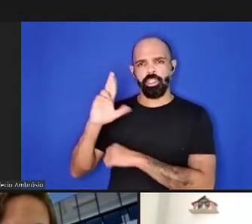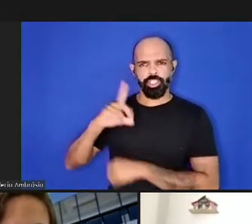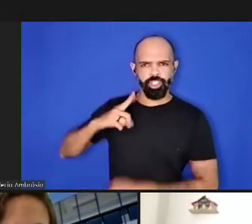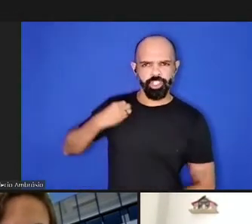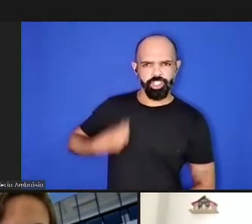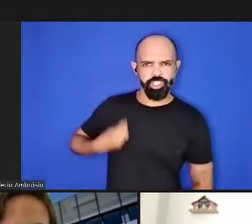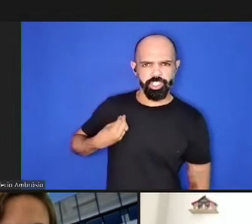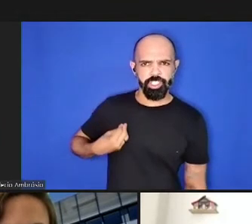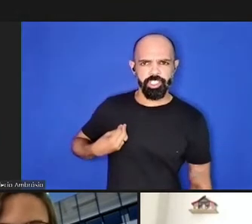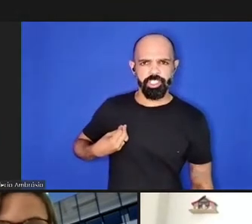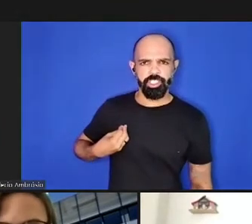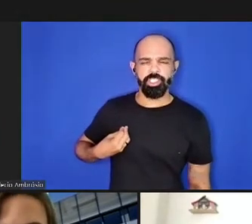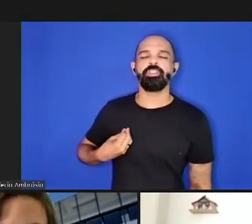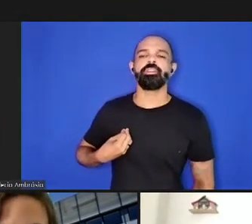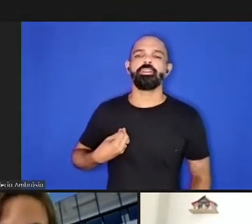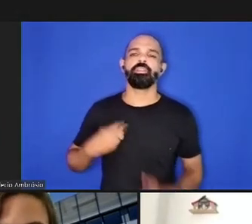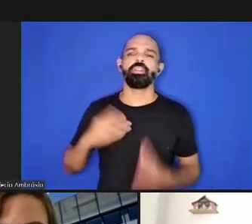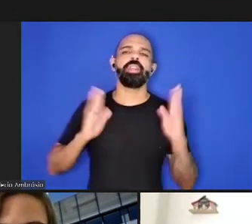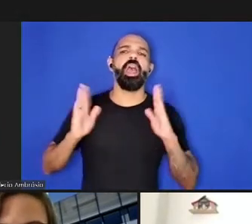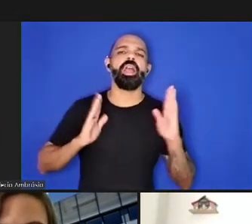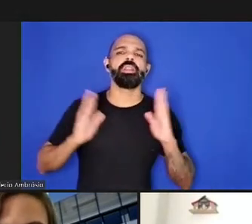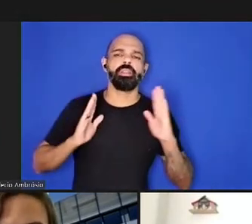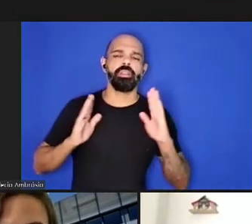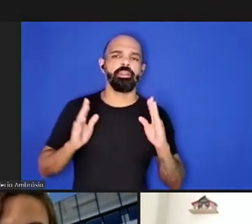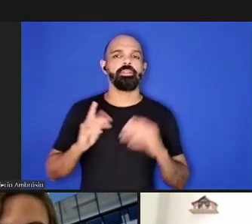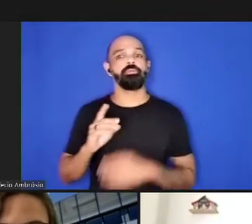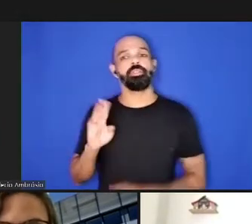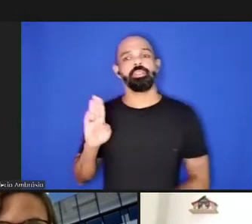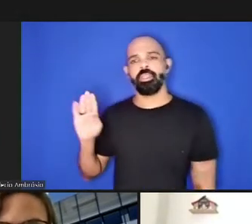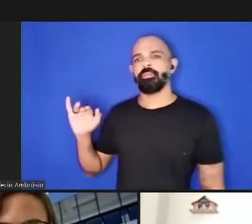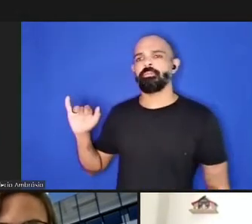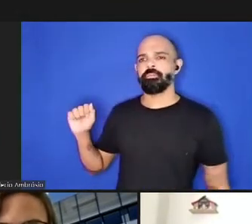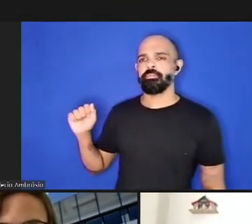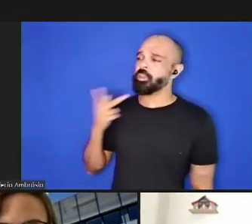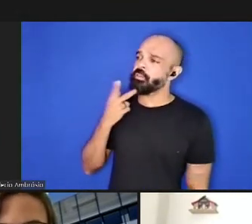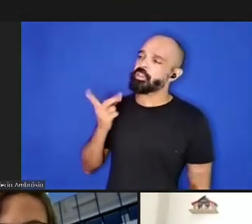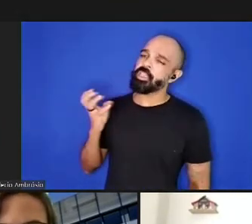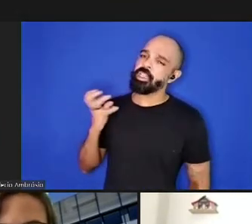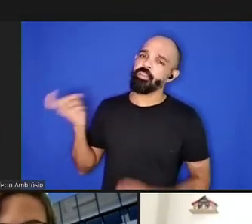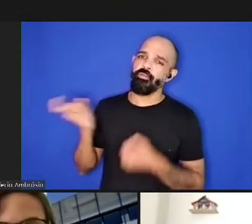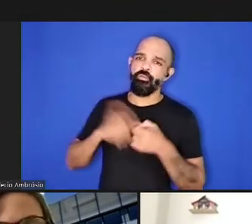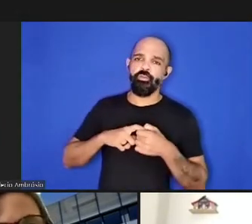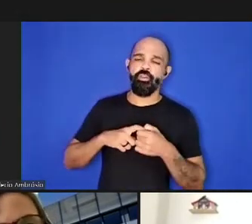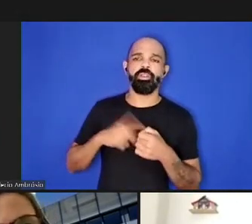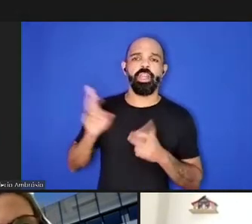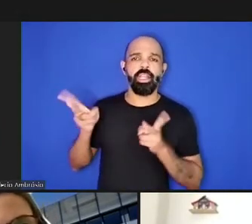um comentário, se ela quiser retomar esse ponto.